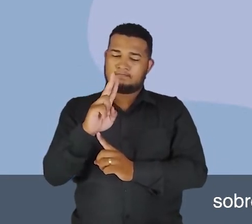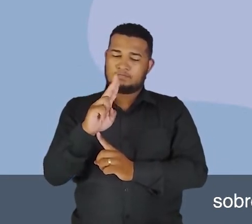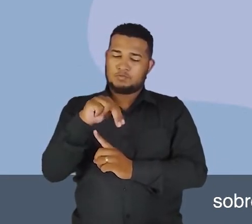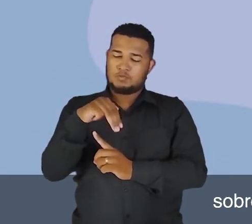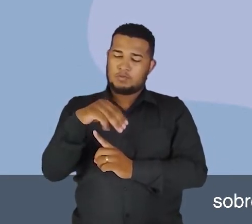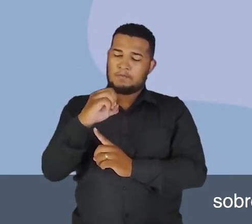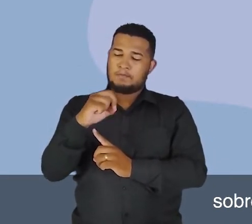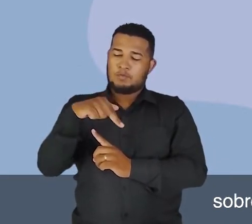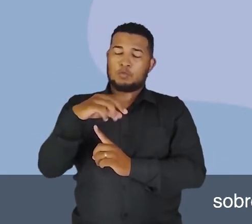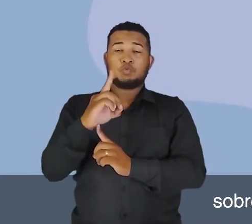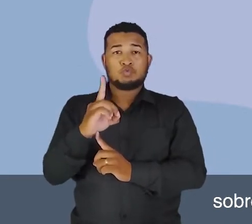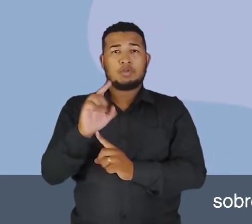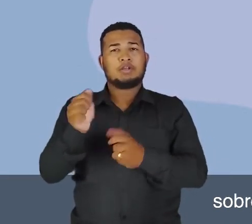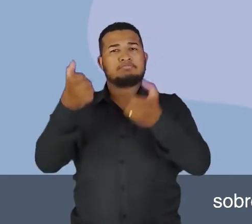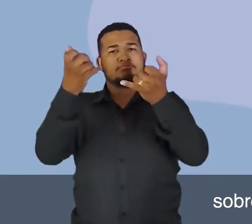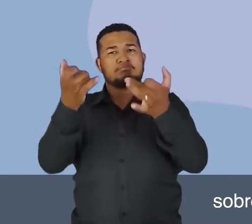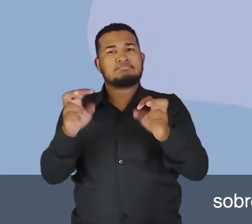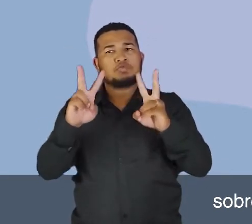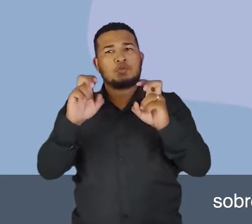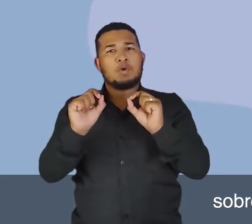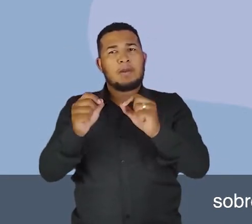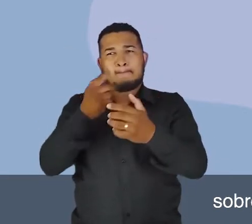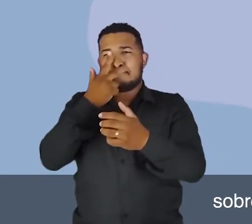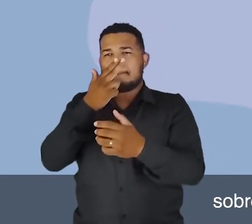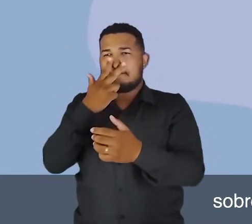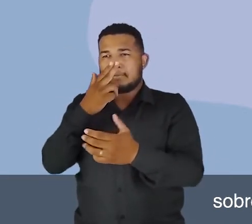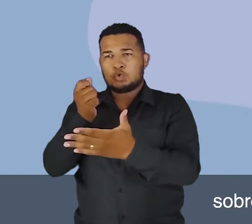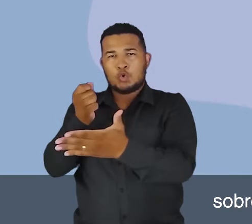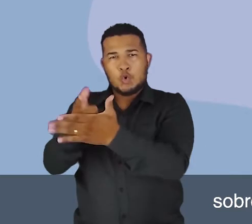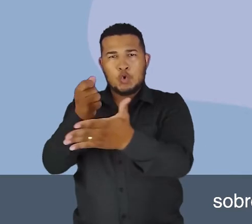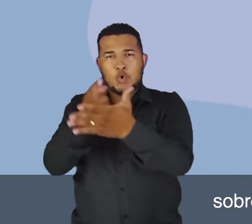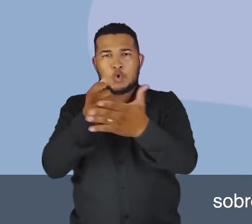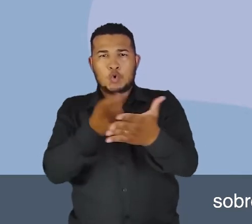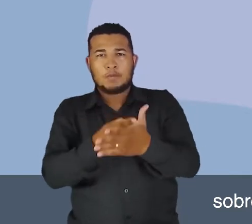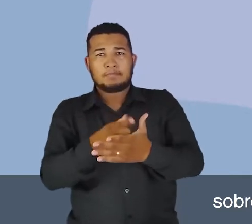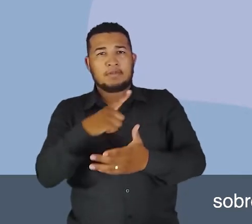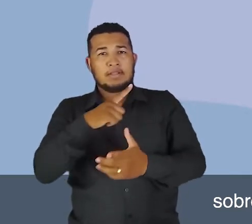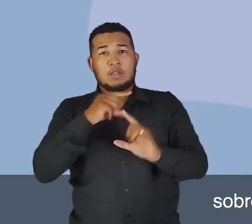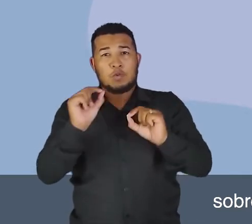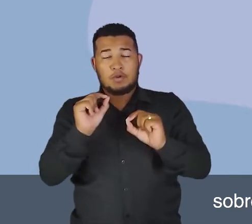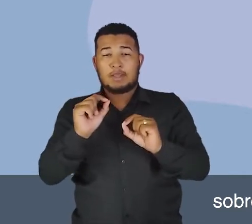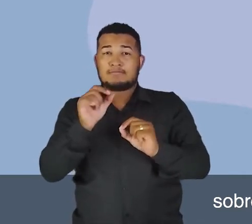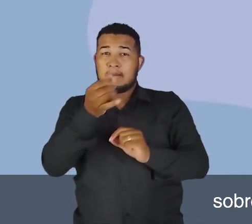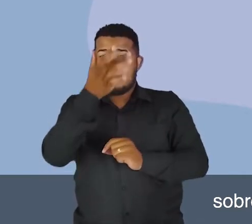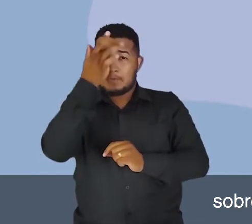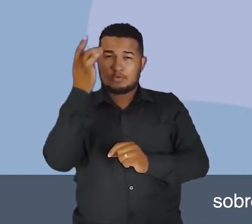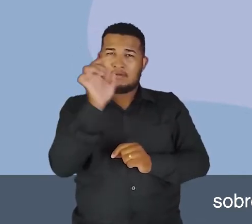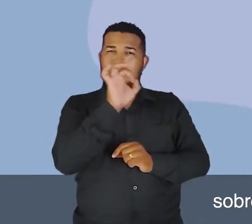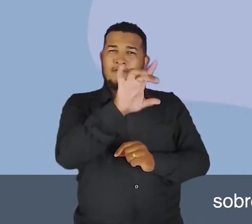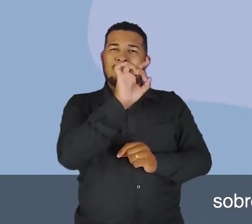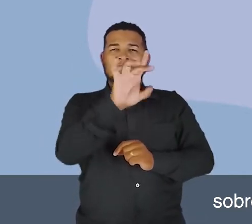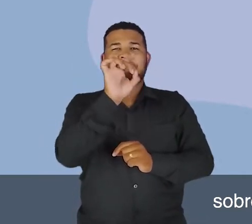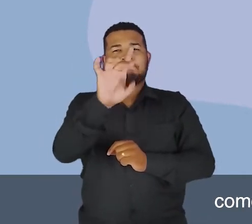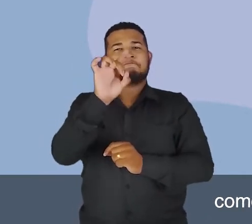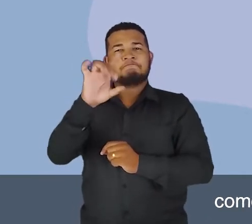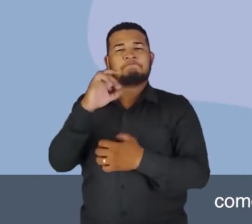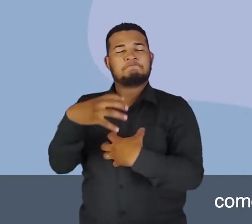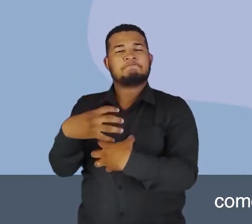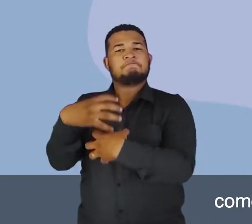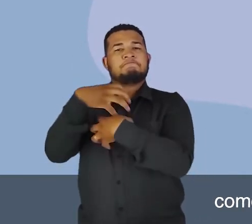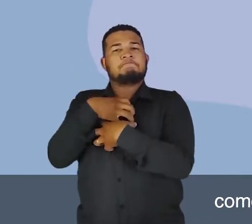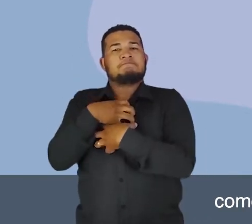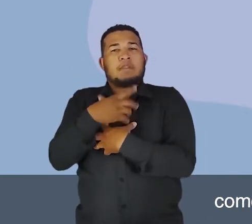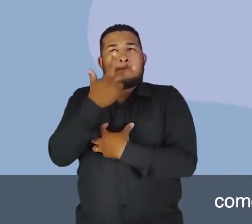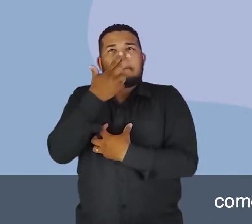sobre essa situação de consumo, trata cada um de nós, indivíduo,